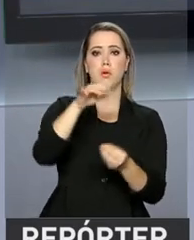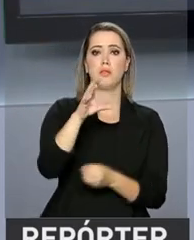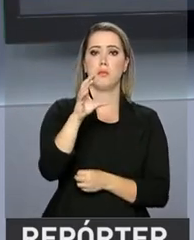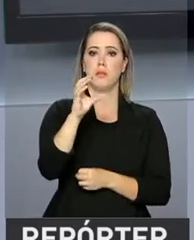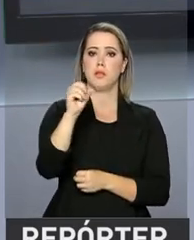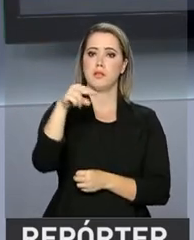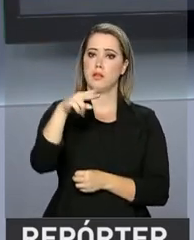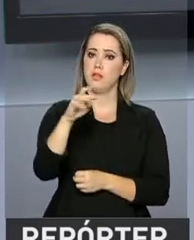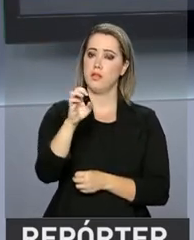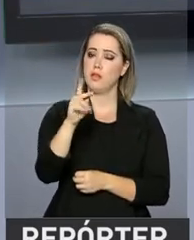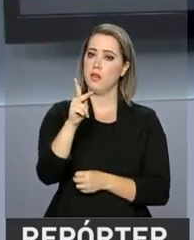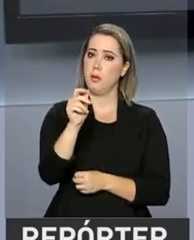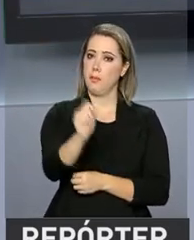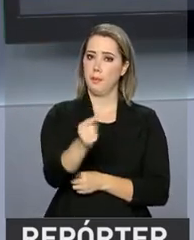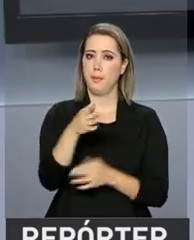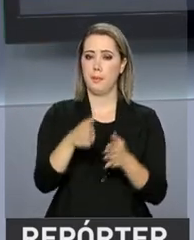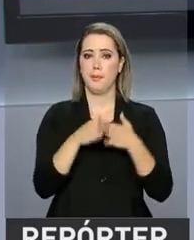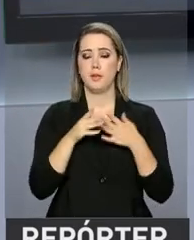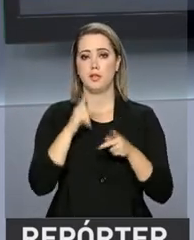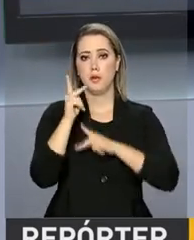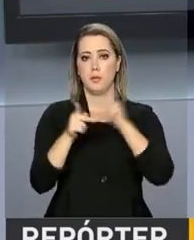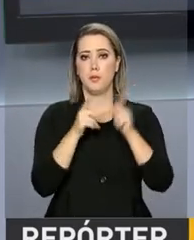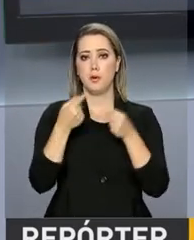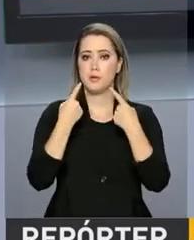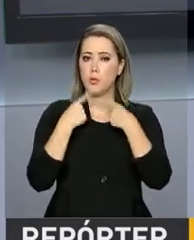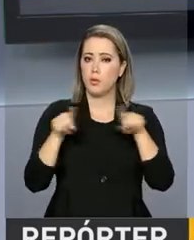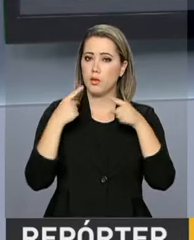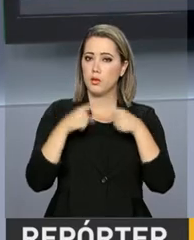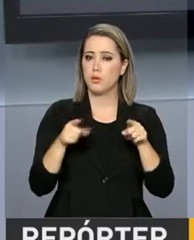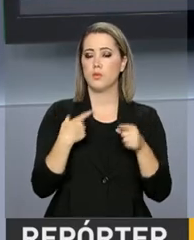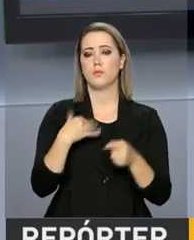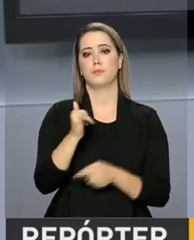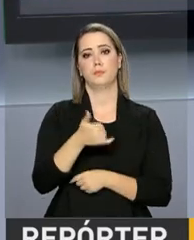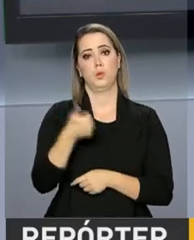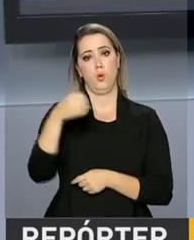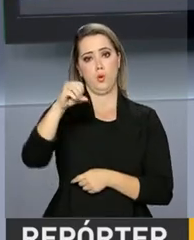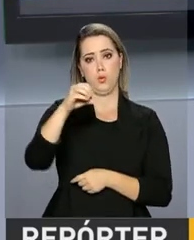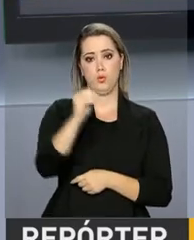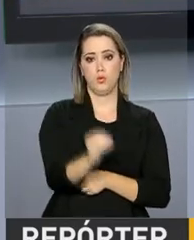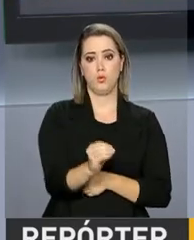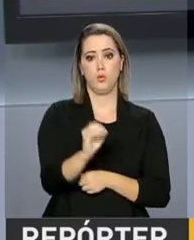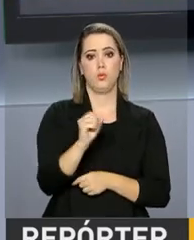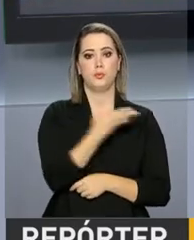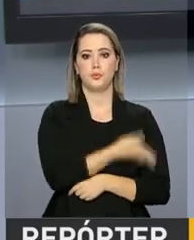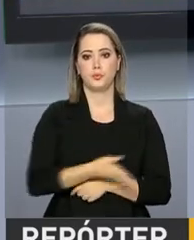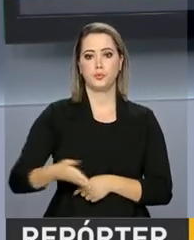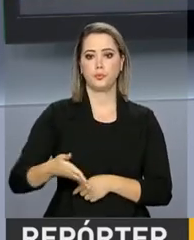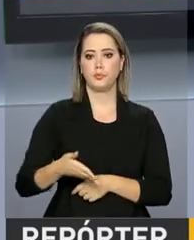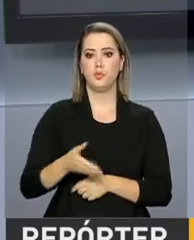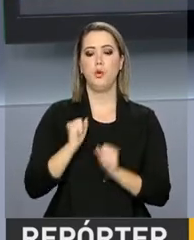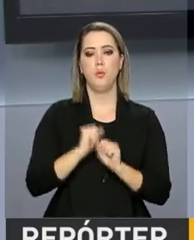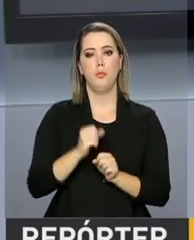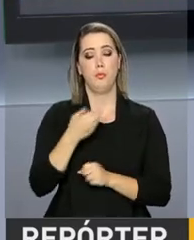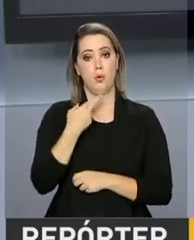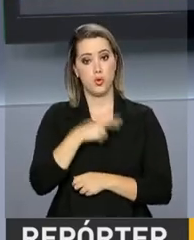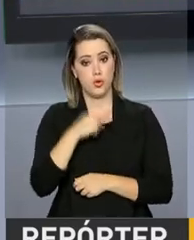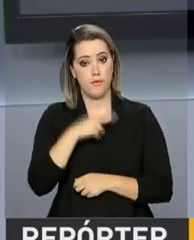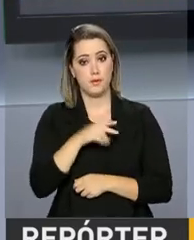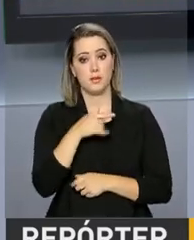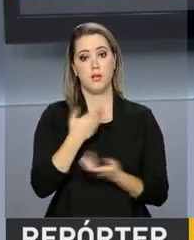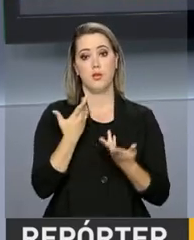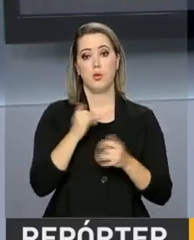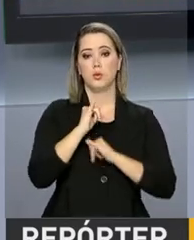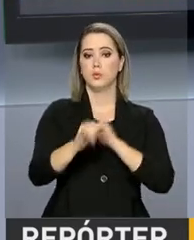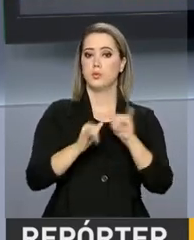pedem que a população denuncie essa prática para os pelos telefones 190 ou 193 ou ainda pelo site